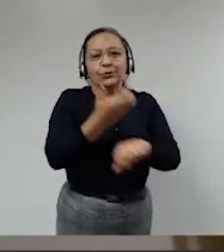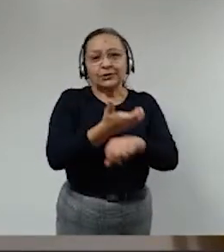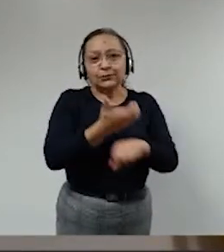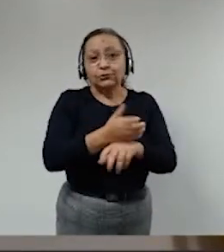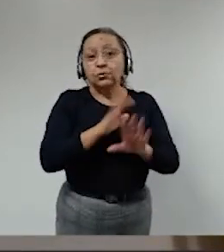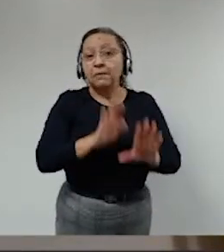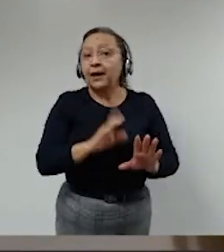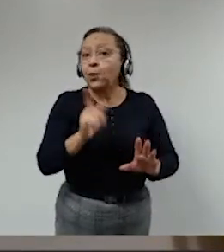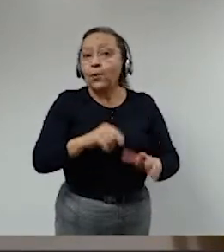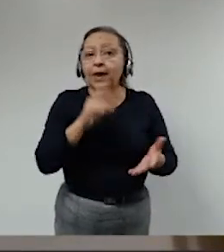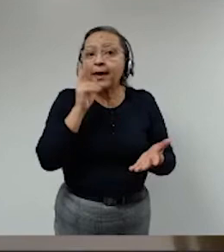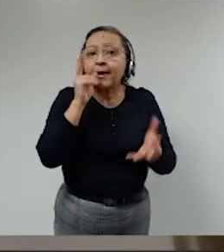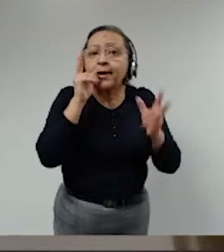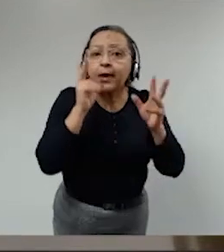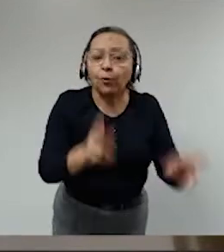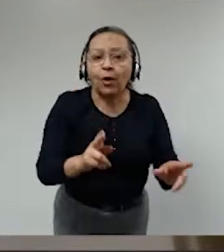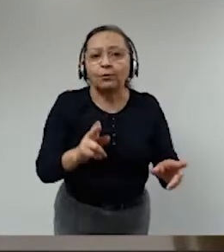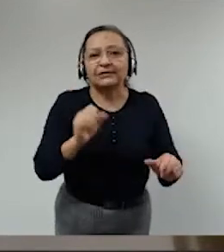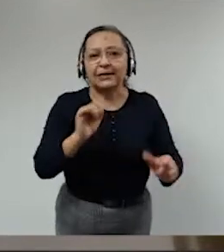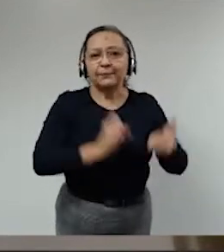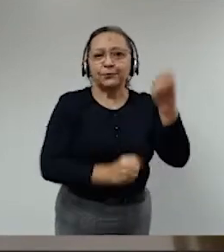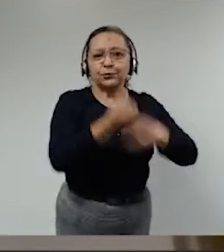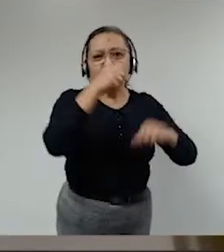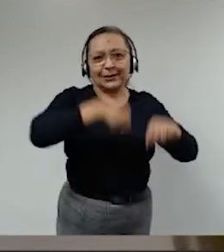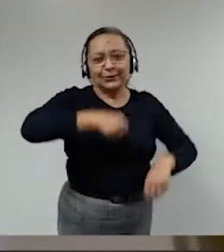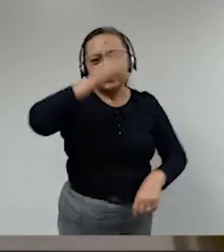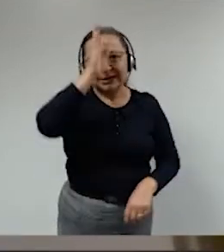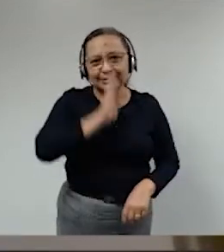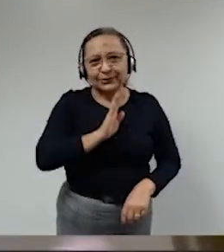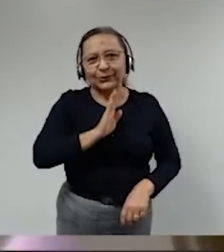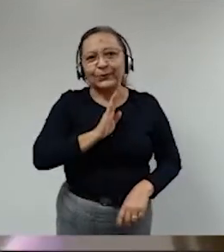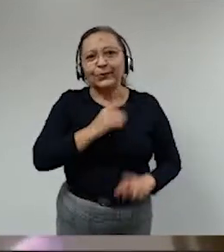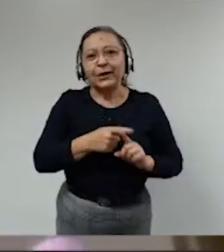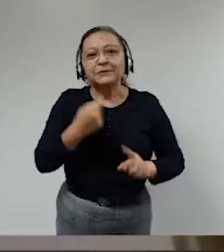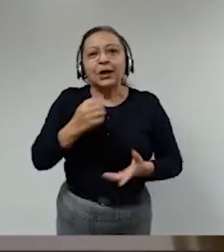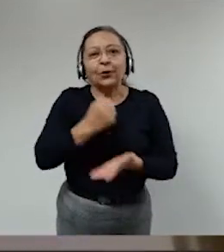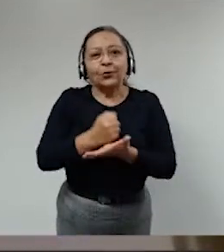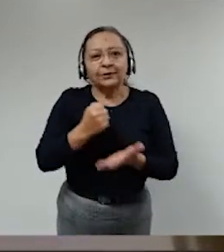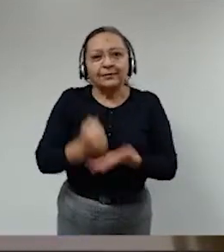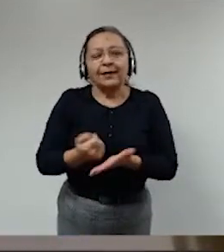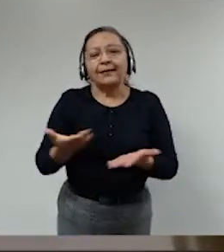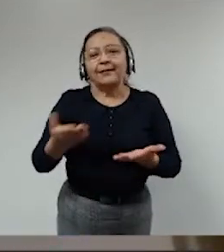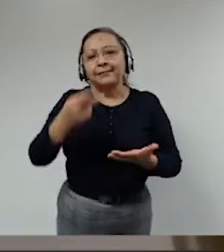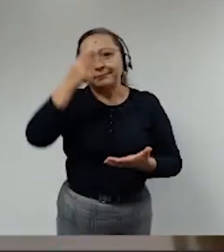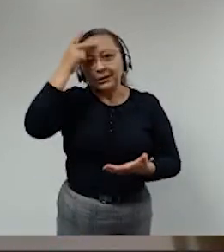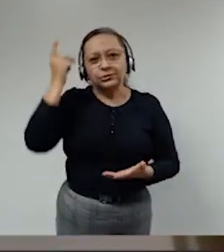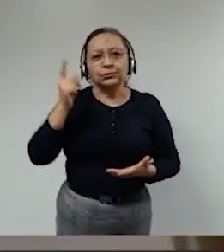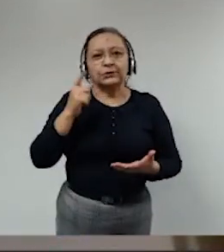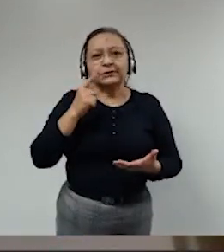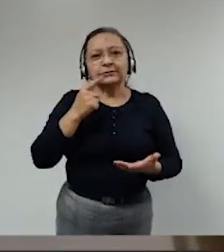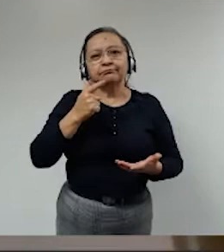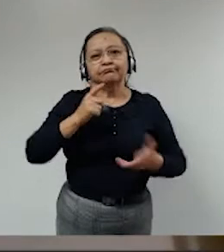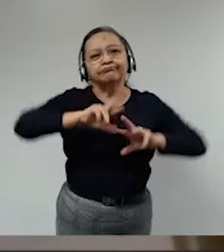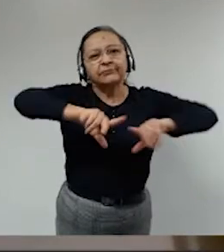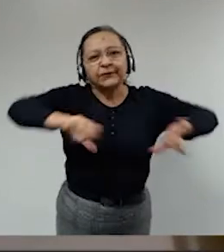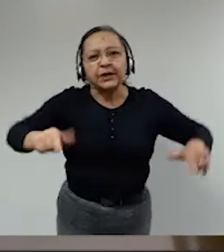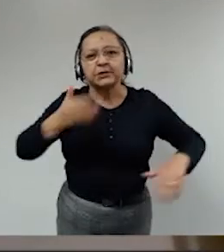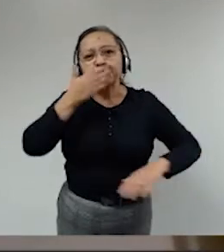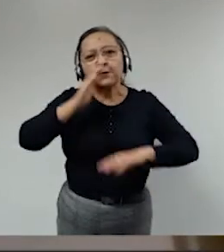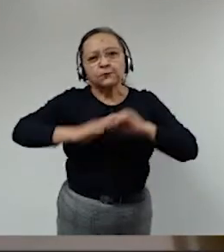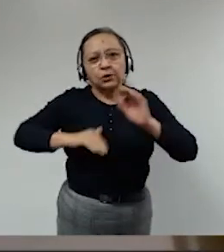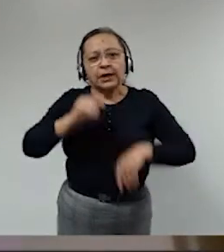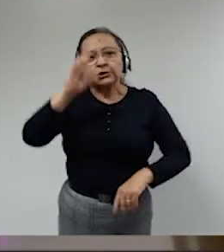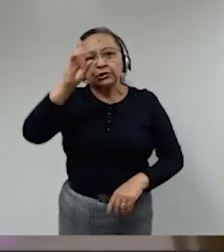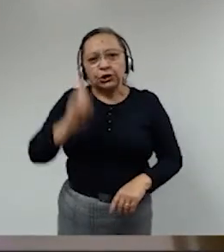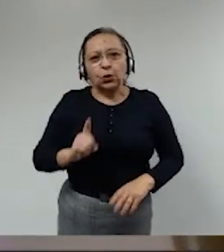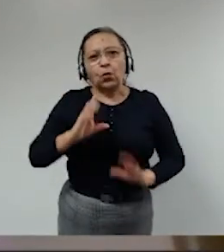estivesse produzindo esse conteúdo aqui no Brasil, em que você precisa contratar autor de texto, você precisa contratar diretor